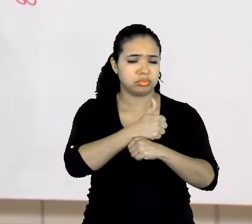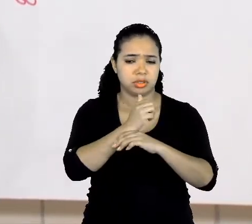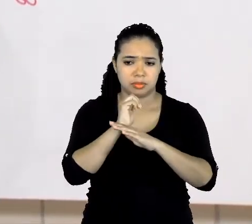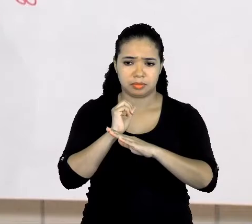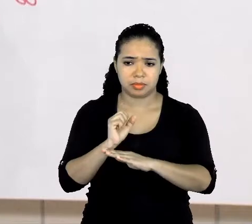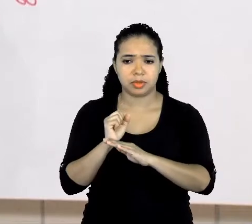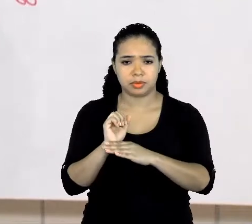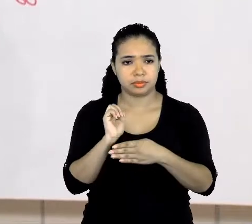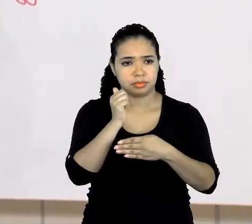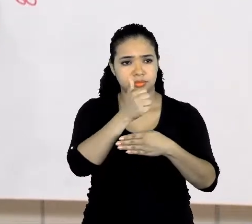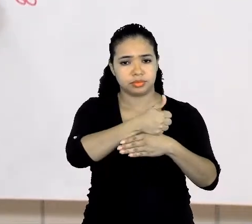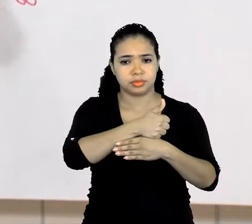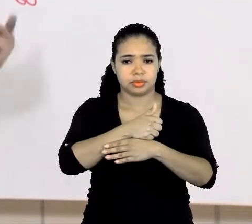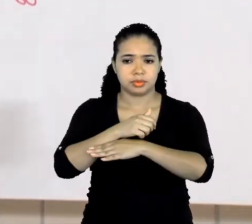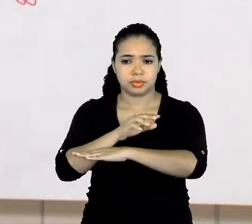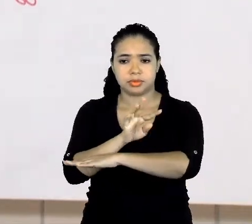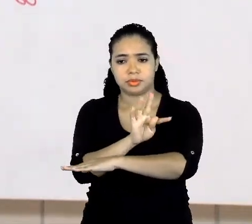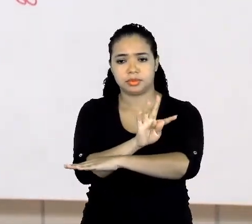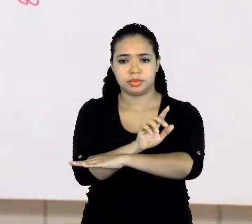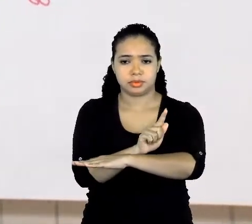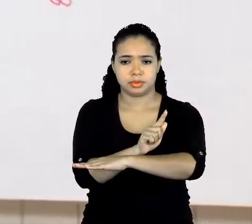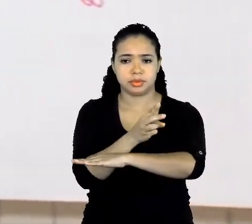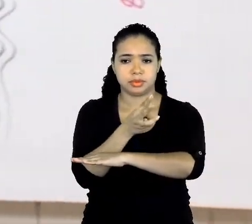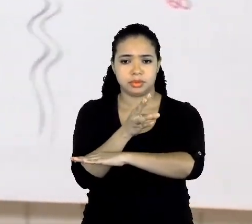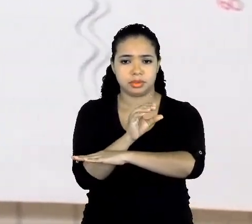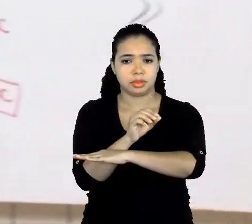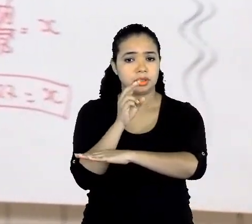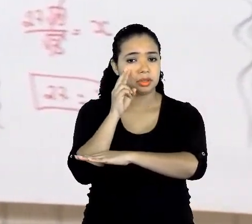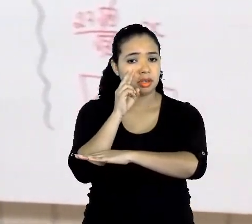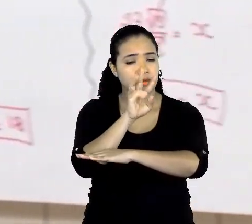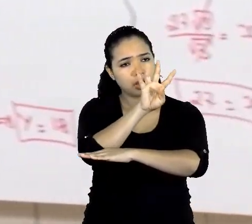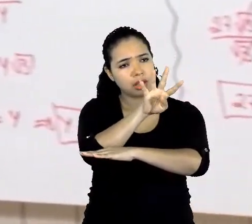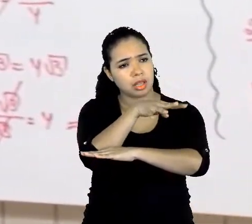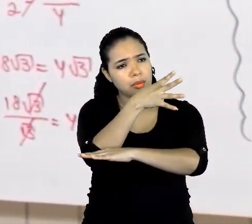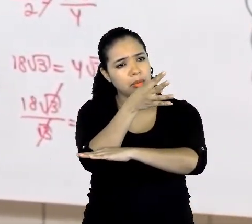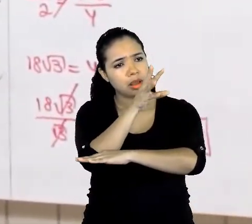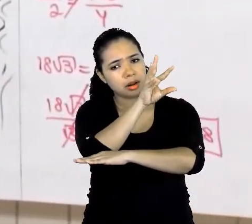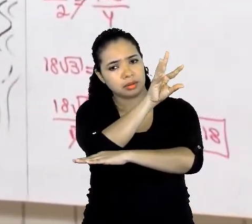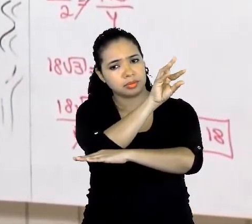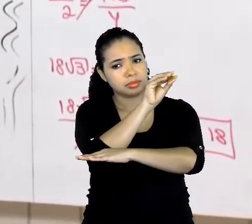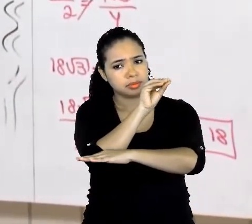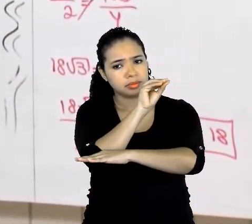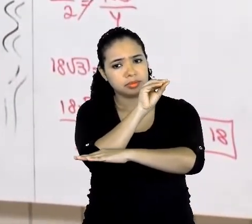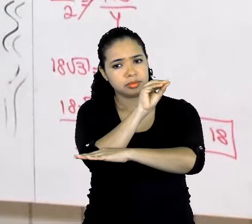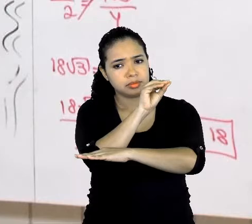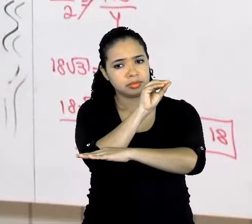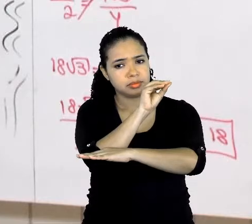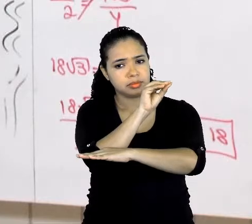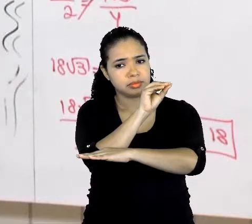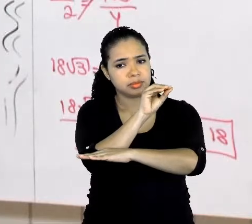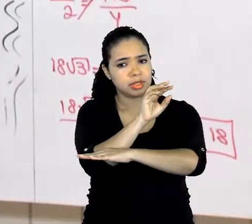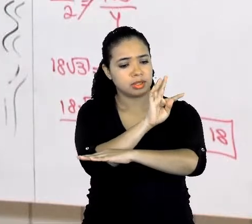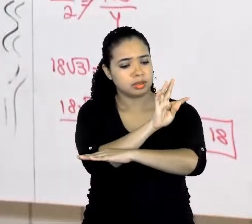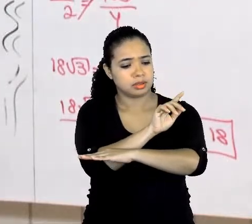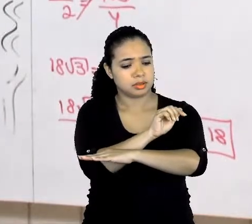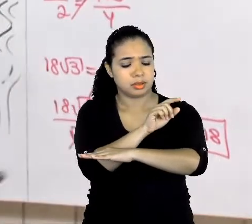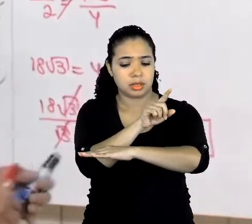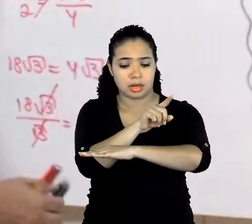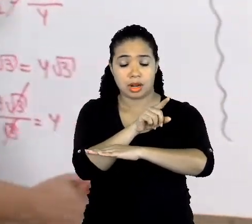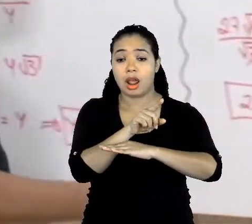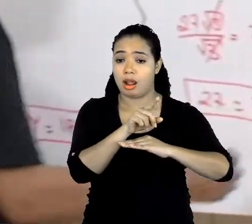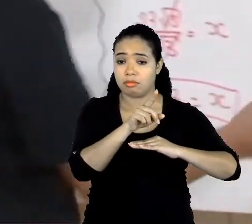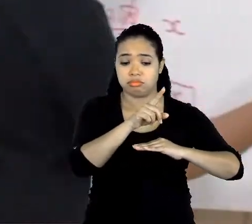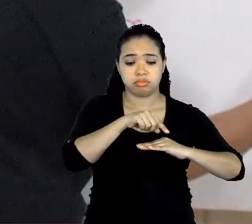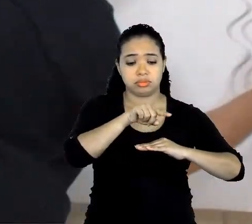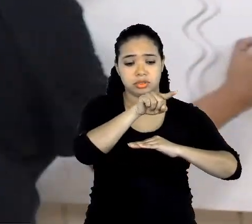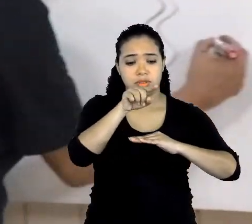Se eu sei que eu vou ter que trabalhar com a tangente de 30, eu já me lembro da tabela, tangente de 30, raiz de 3 sobre 3. E